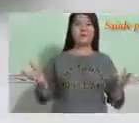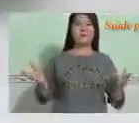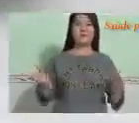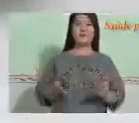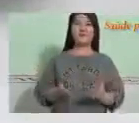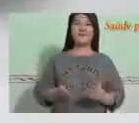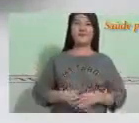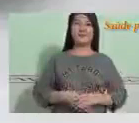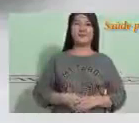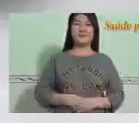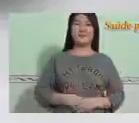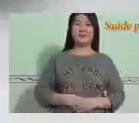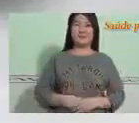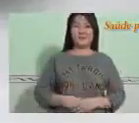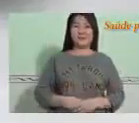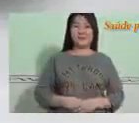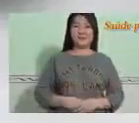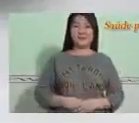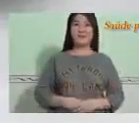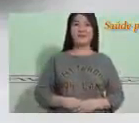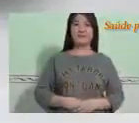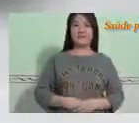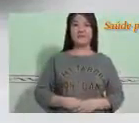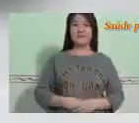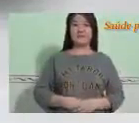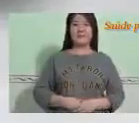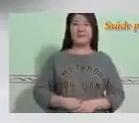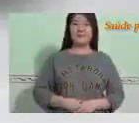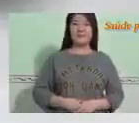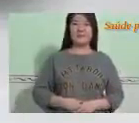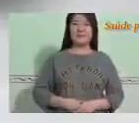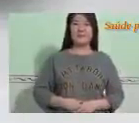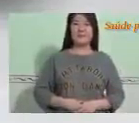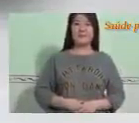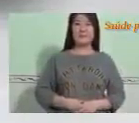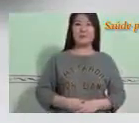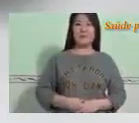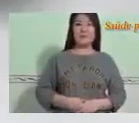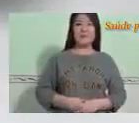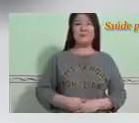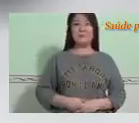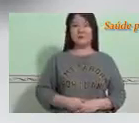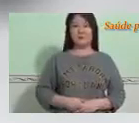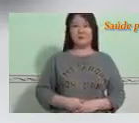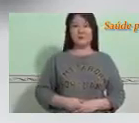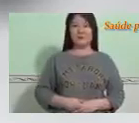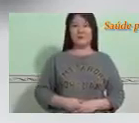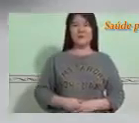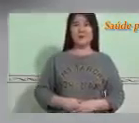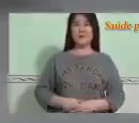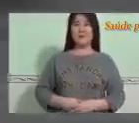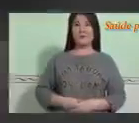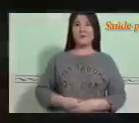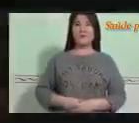para a saúde, vírgula, como 2. Provoca reações de alergia. 2. Alguns piercings, vírgula,